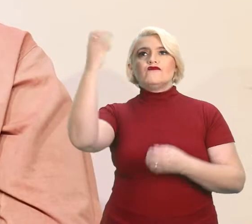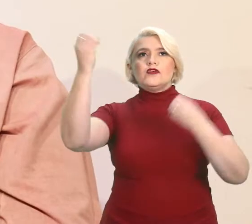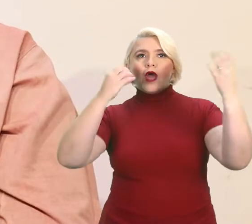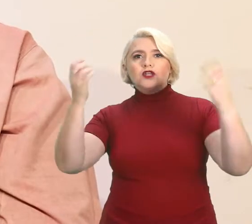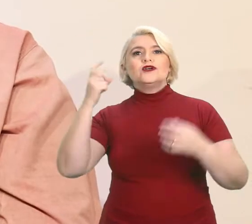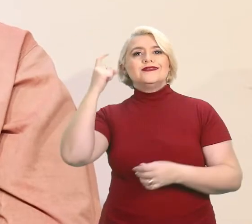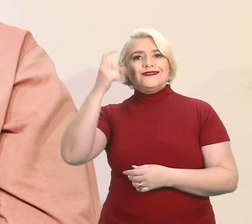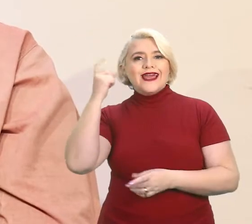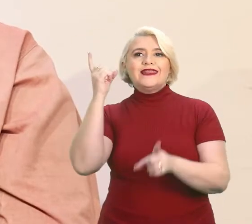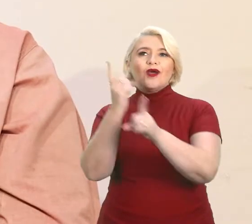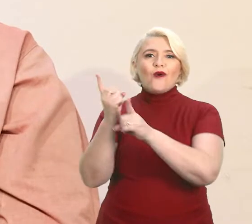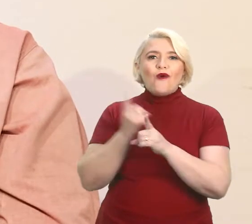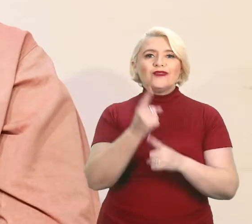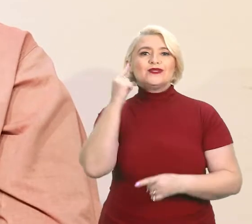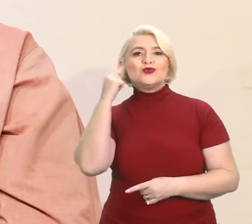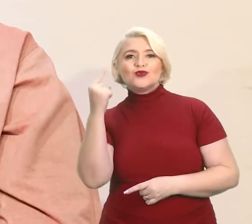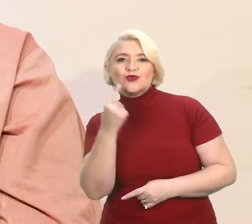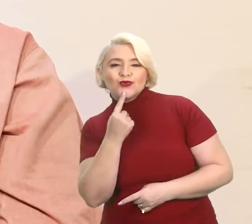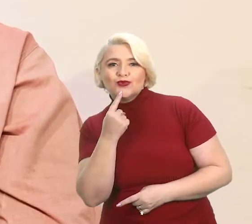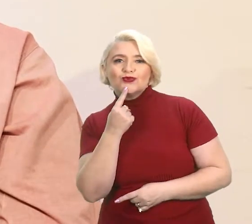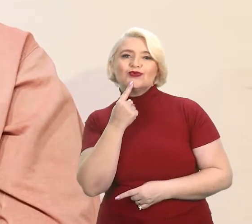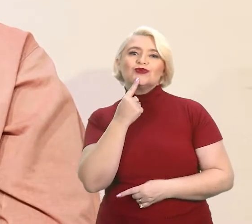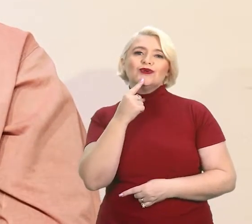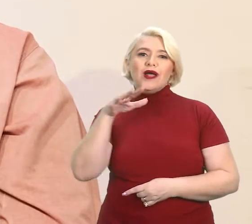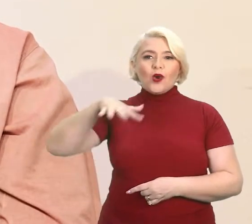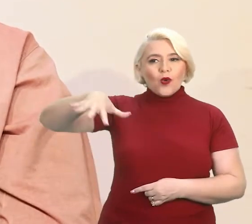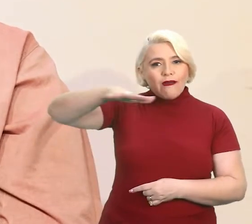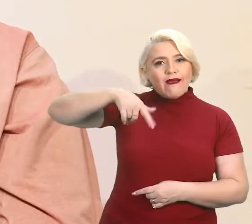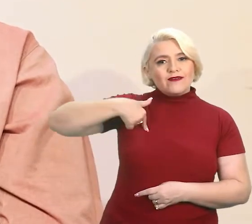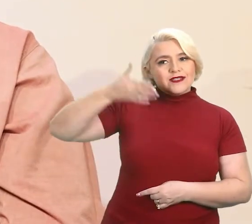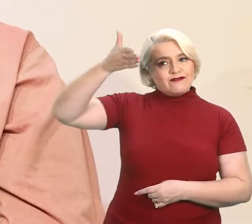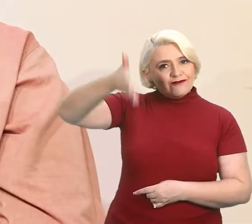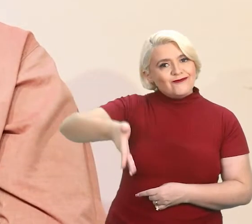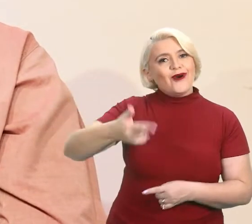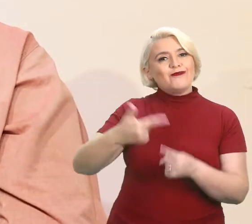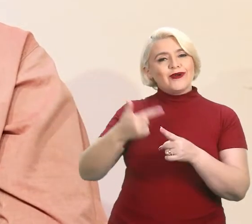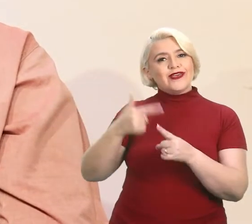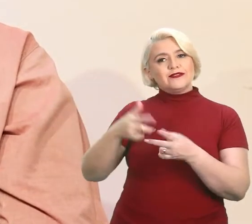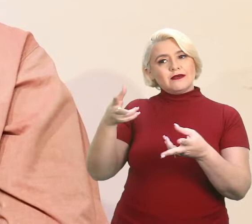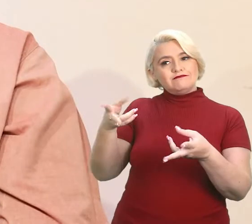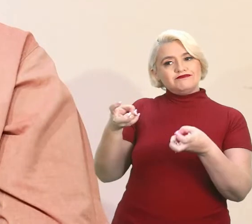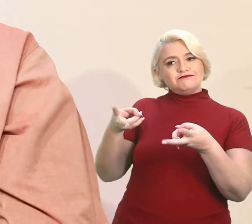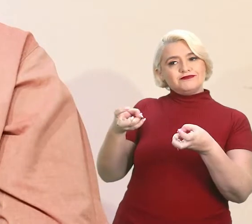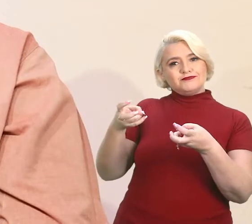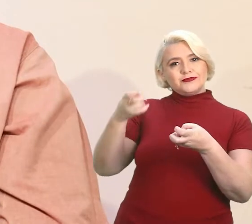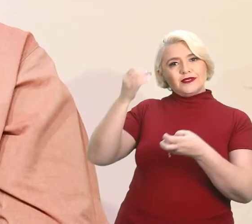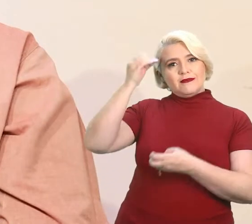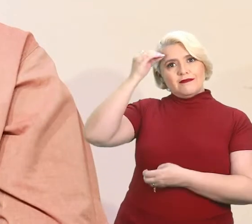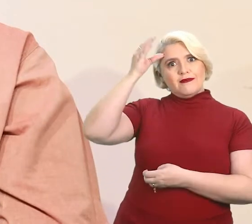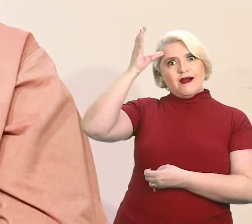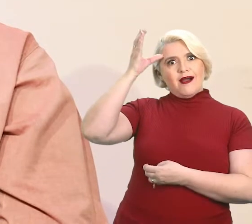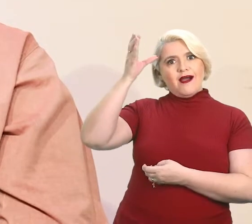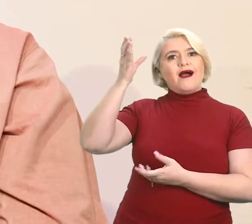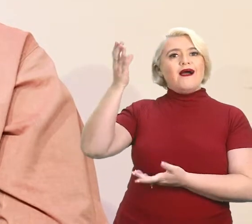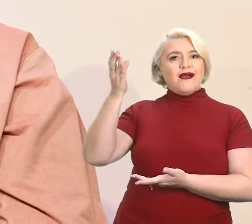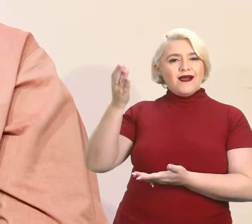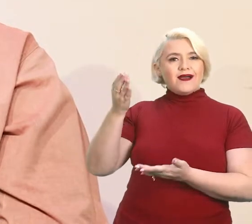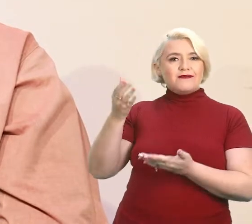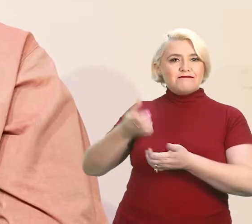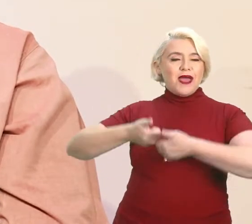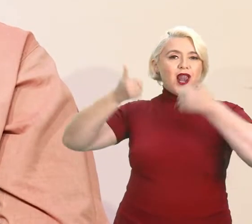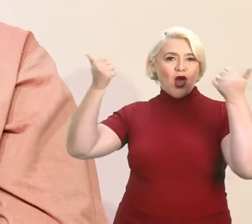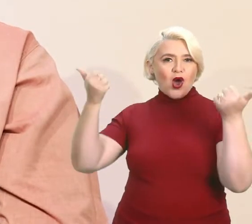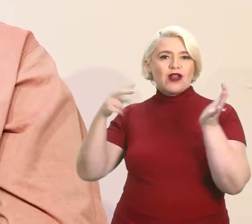tenta encontrar surdos daquele lugar que você está, porque aí você vai ampliando o seu conhecimento e os sinais